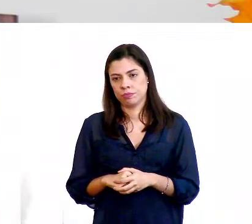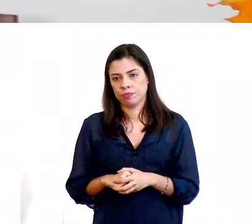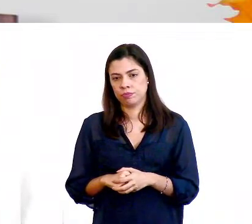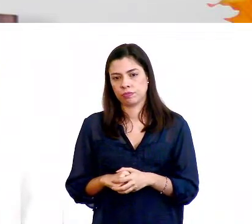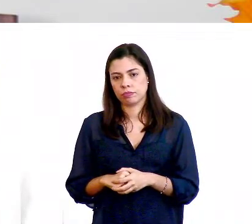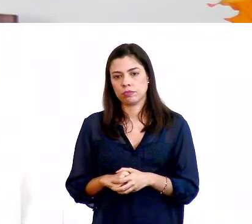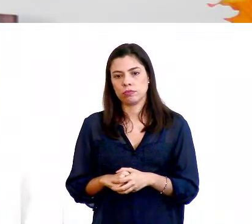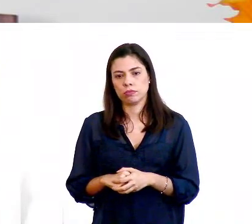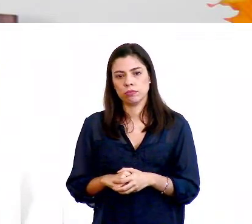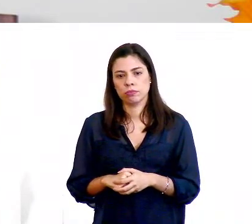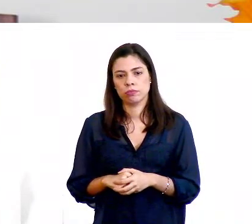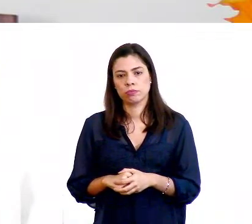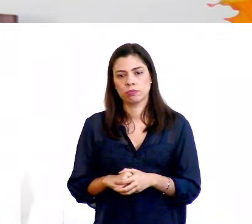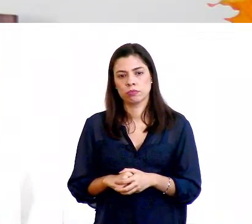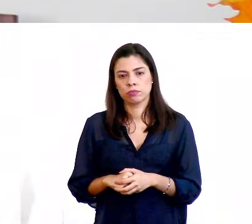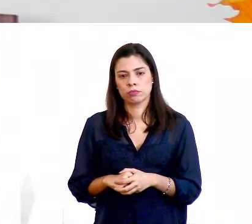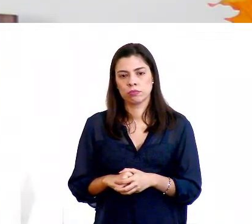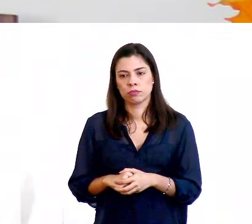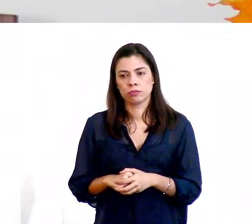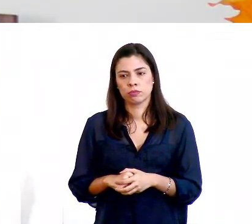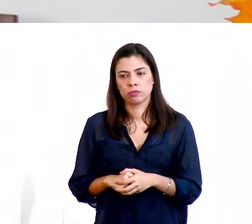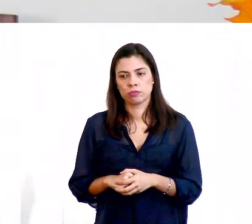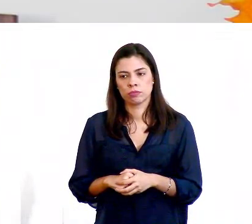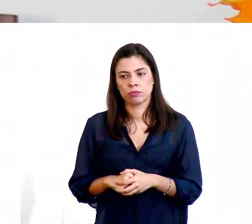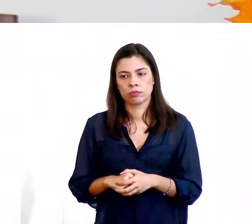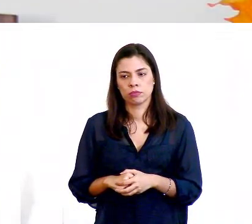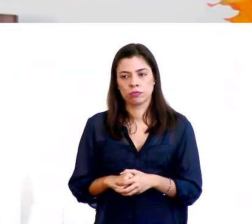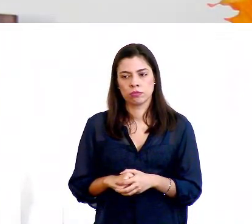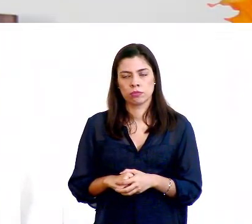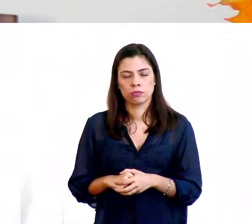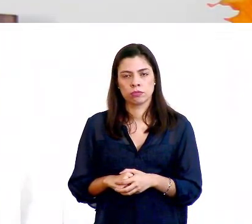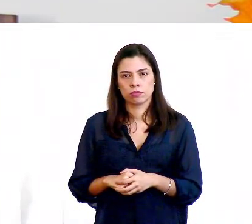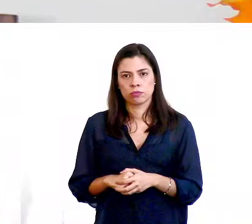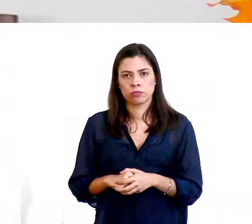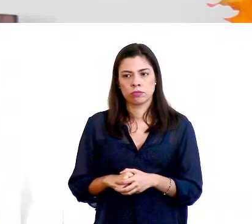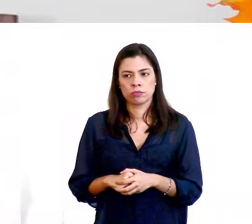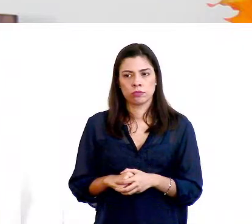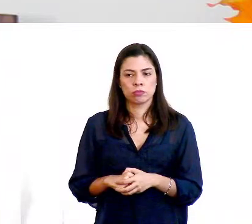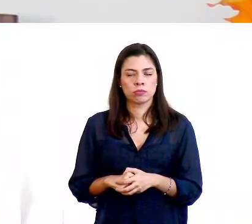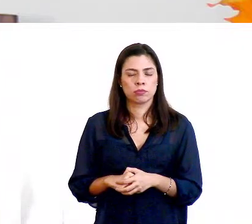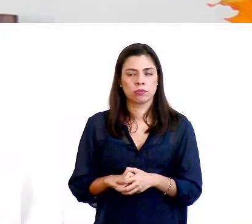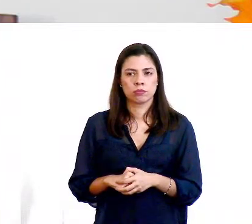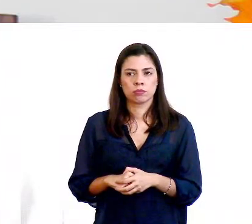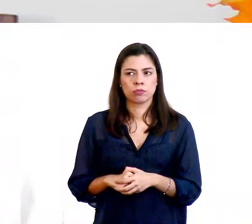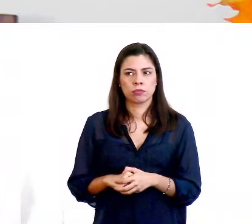novo, se reconciliando com Deus, volta a ser salvo.